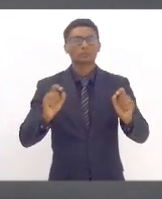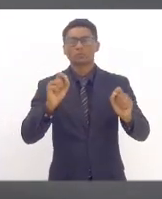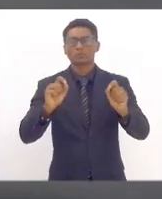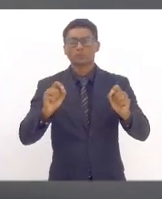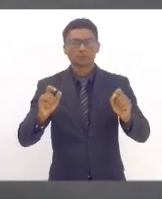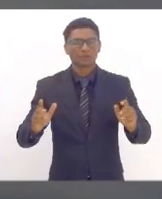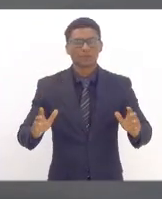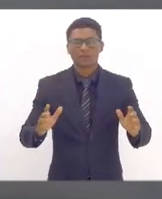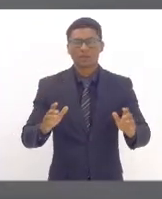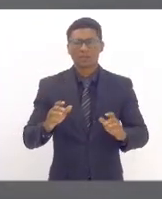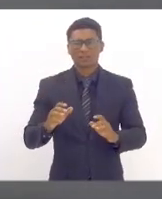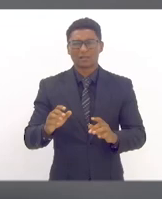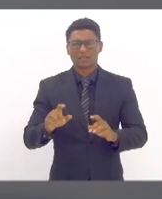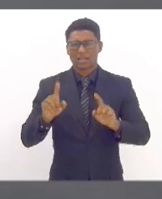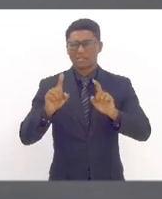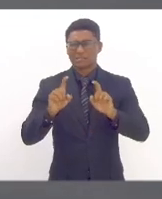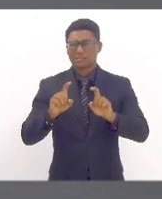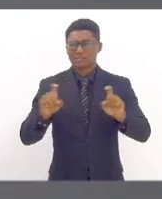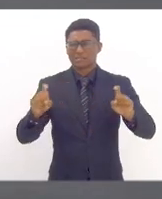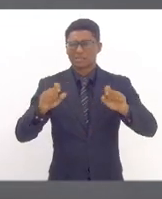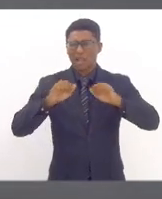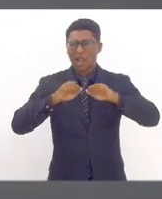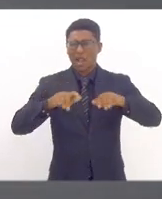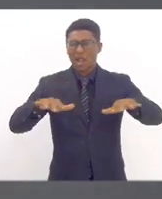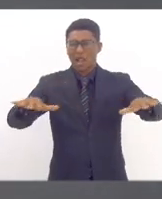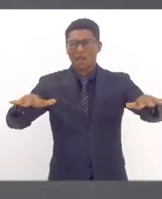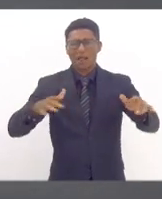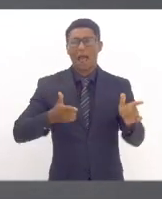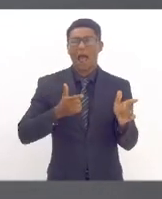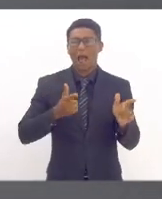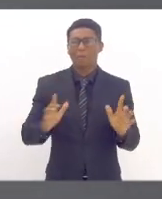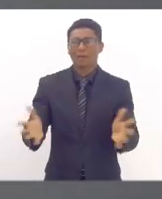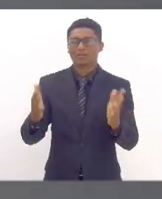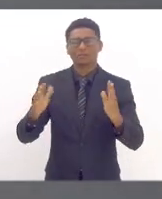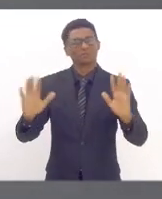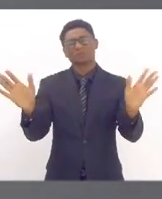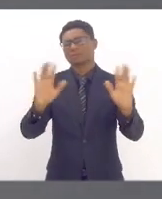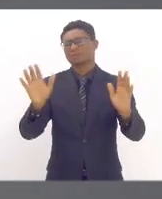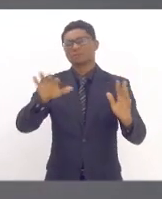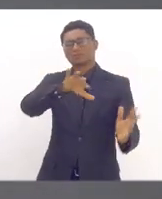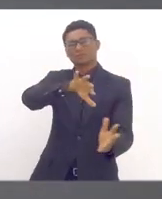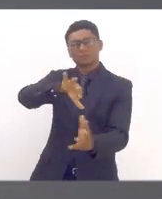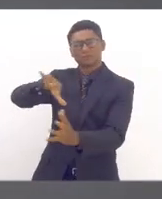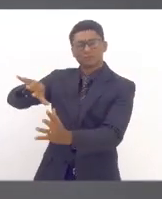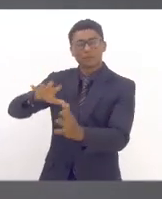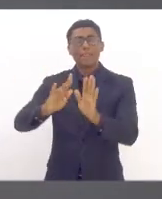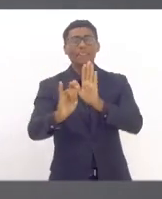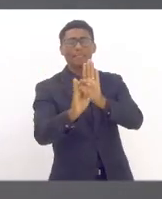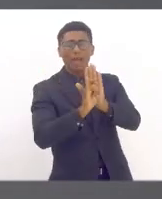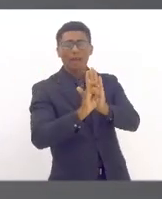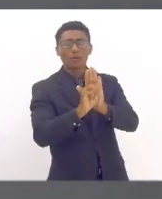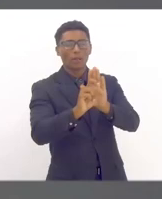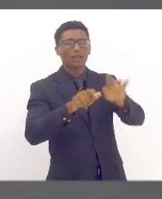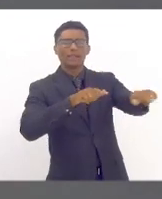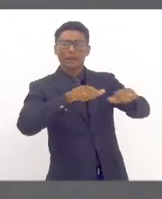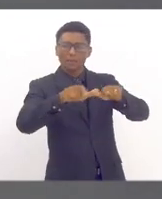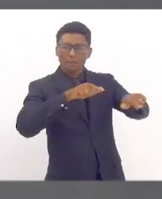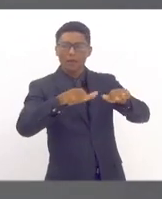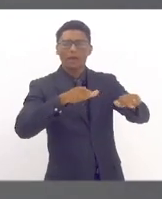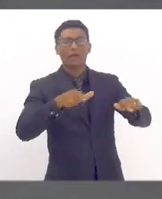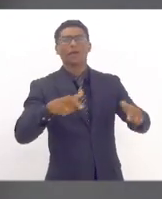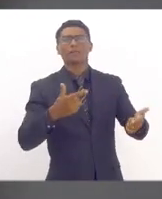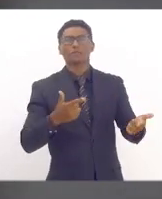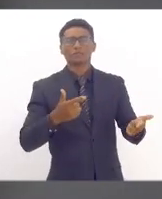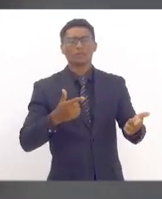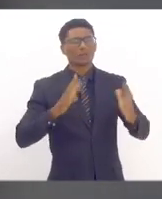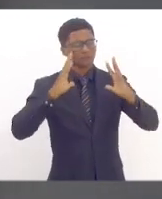para agrotóxico para armas incentivar aquilo que a nossa identidade criar emprego sem poluir sem